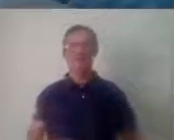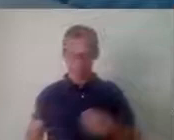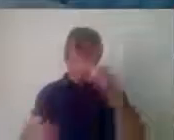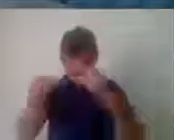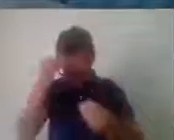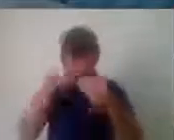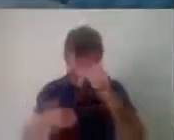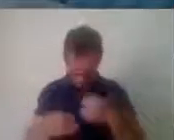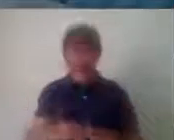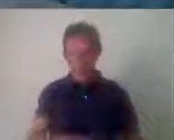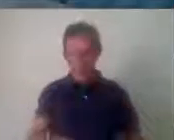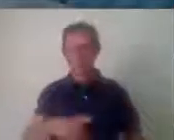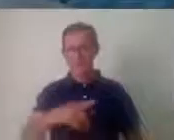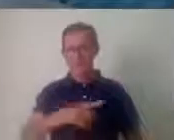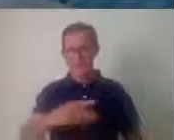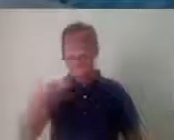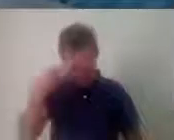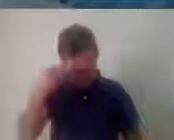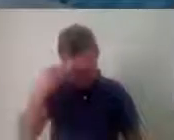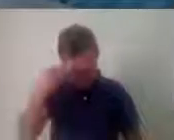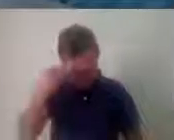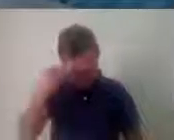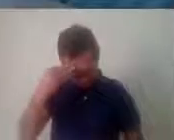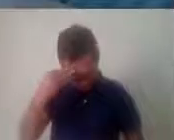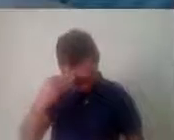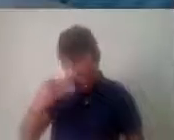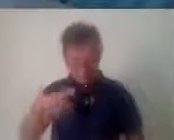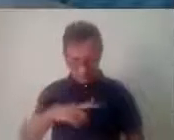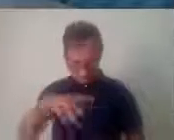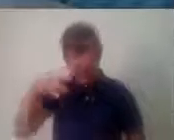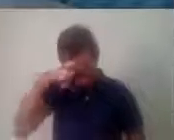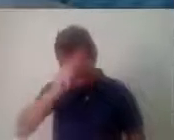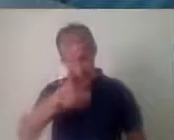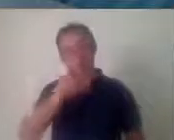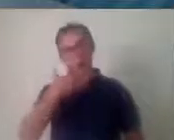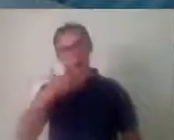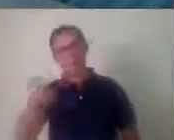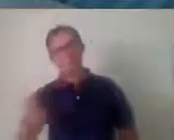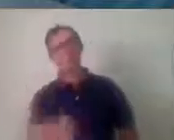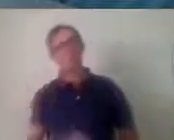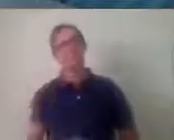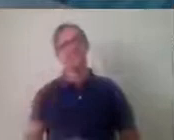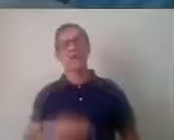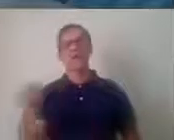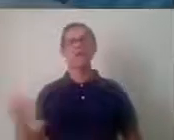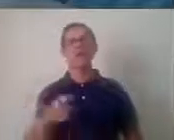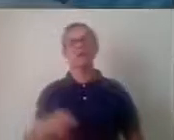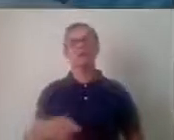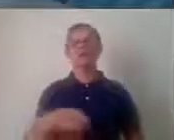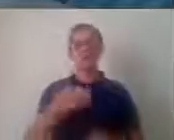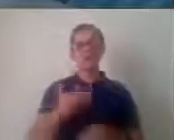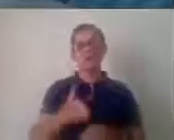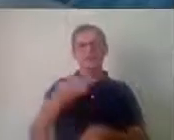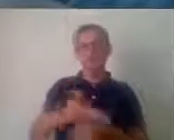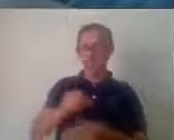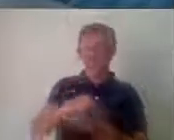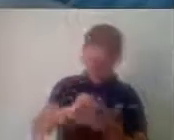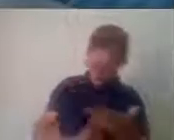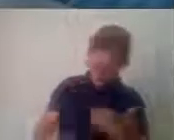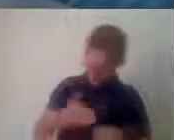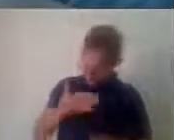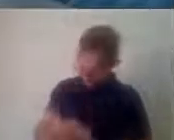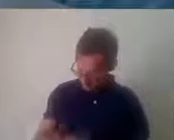né, para que você tenha uma compreensão maior, é importante que você faça os exercícios.